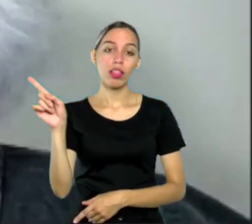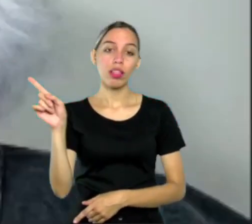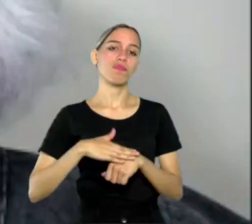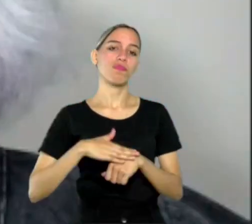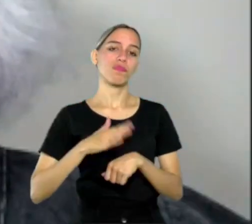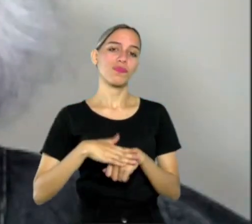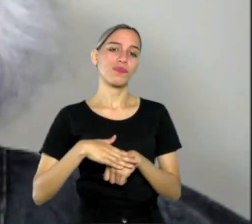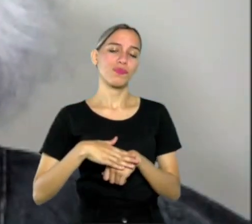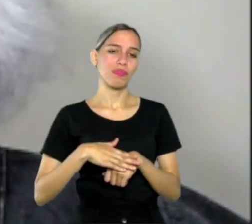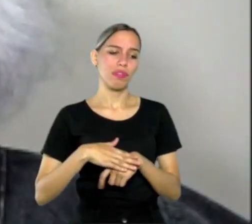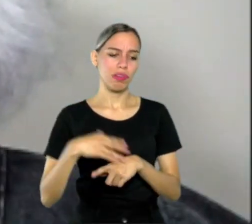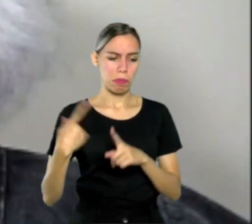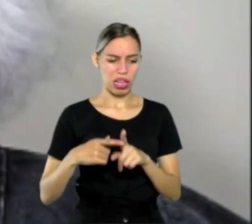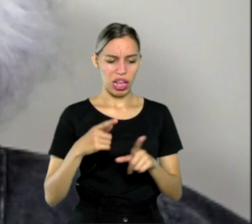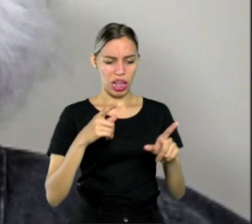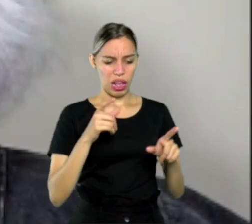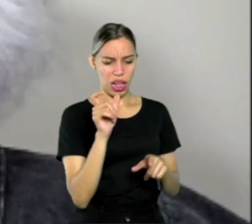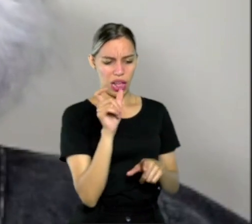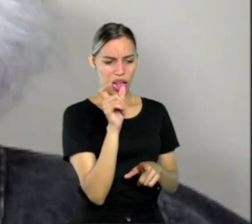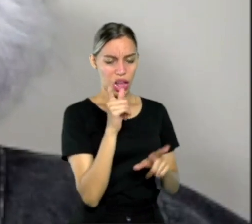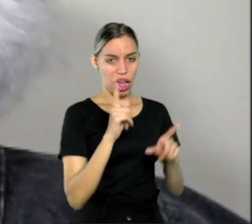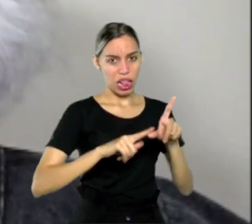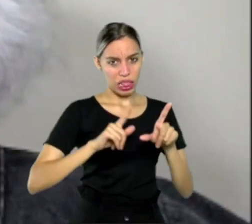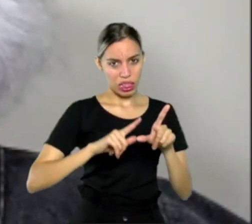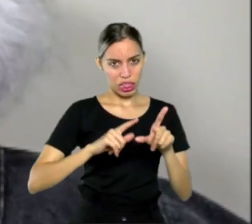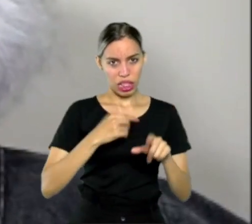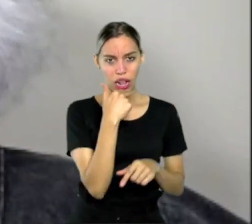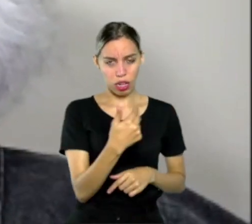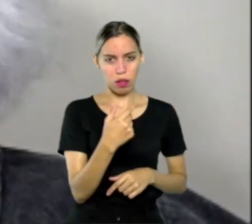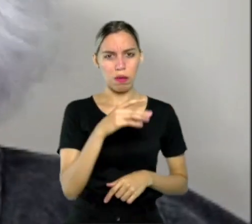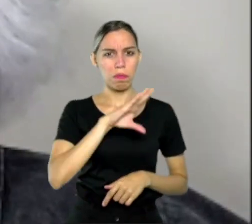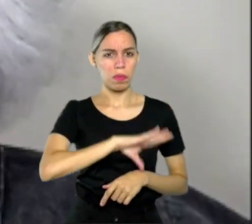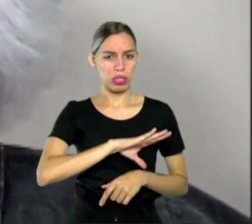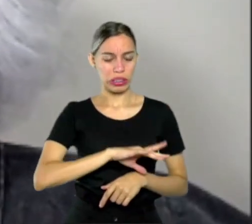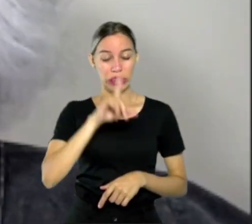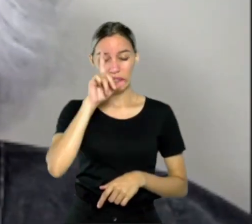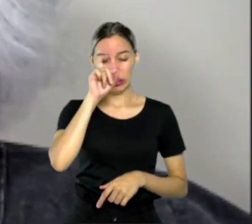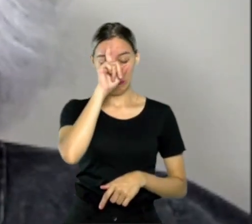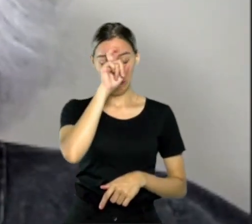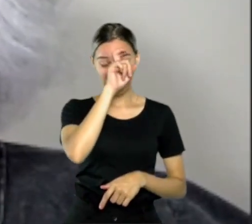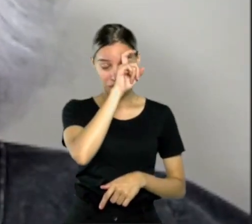língua portuguesa é difícil, né? A gente, às vezes, se escorrega, né?